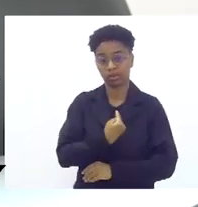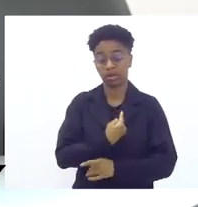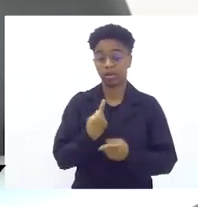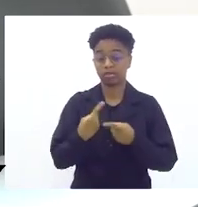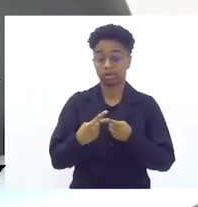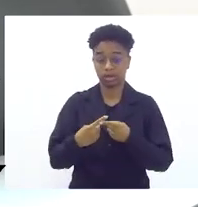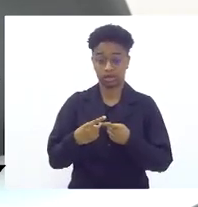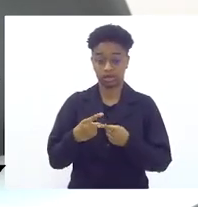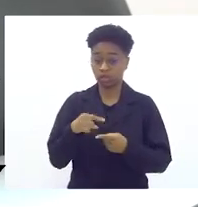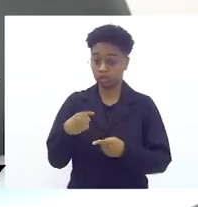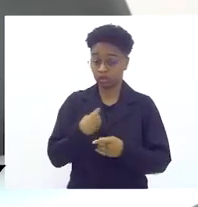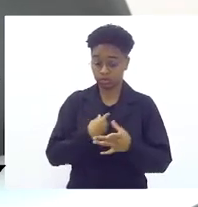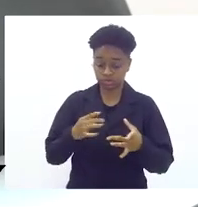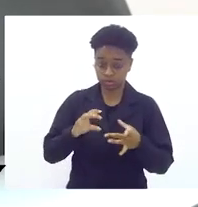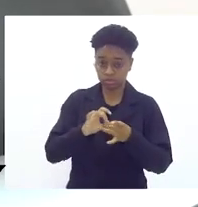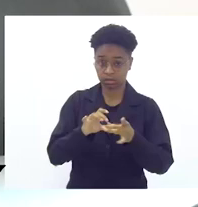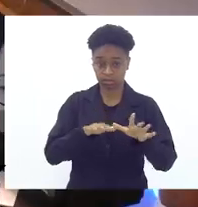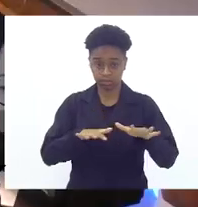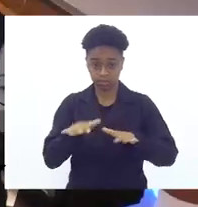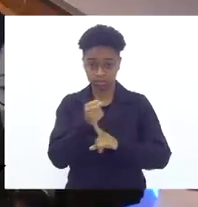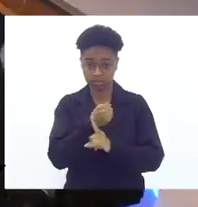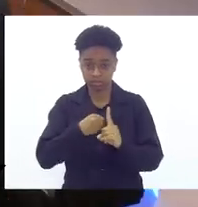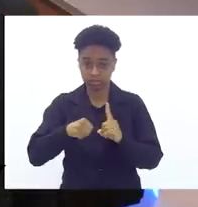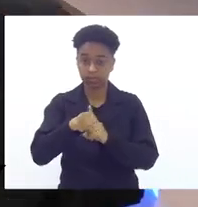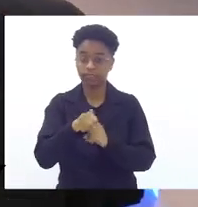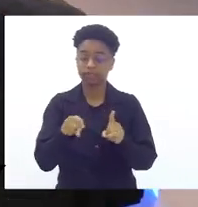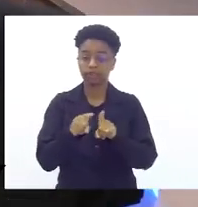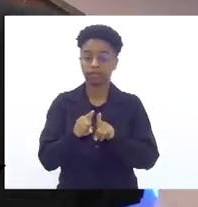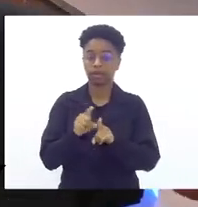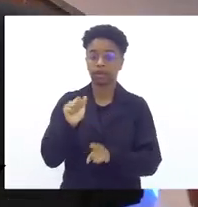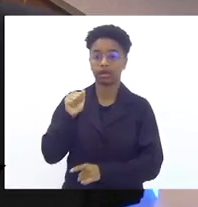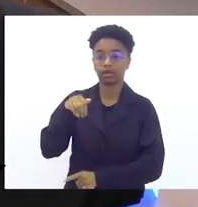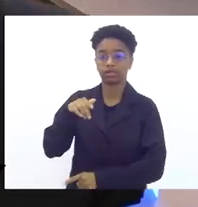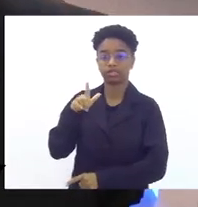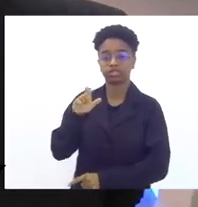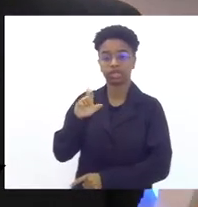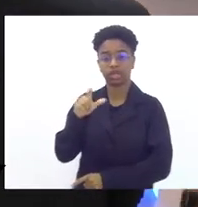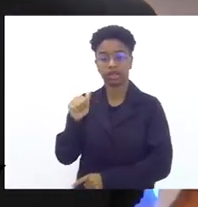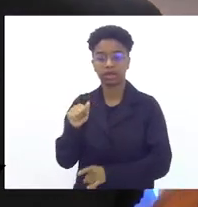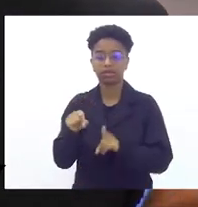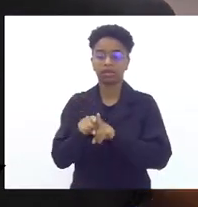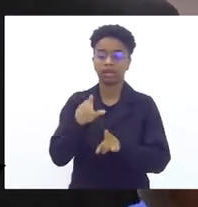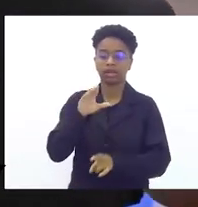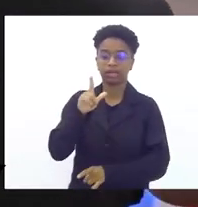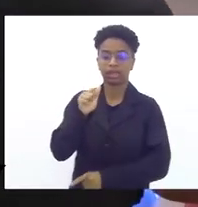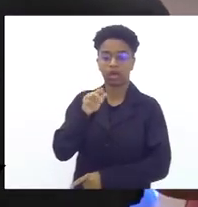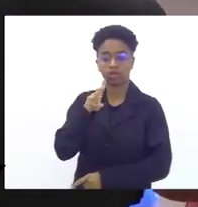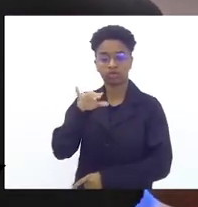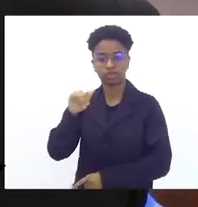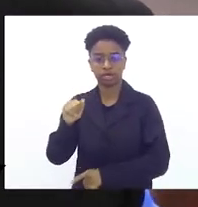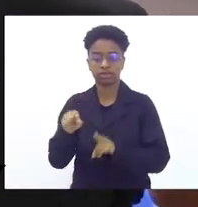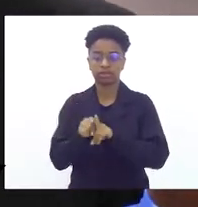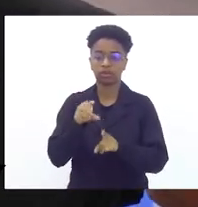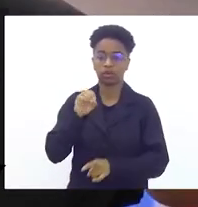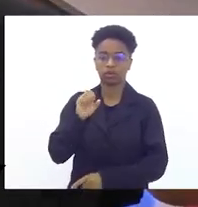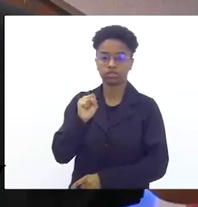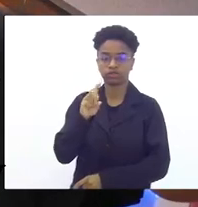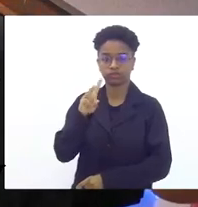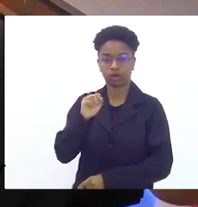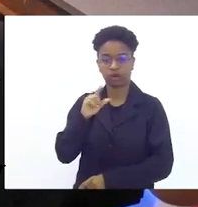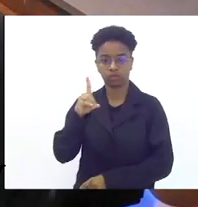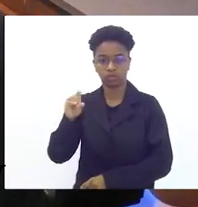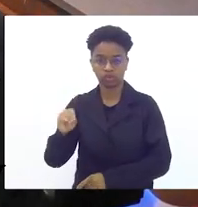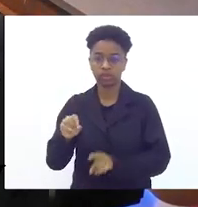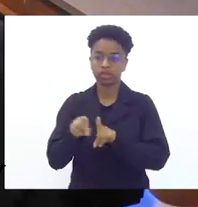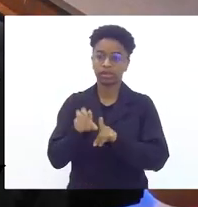movimentos sociais enquanto a Ângela enquanto a Cláudia Vitalino enquanto é Osvaldo enquanto